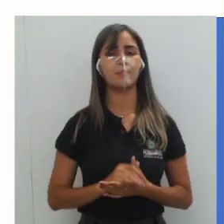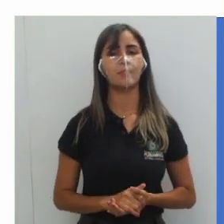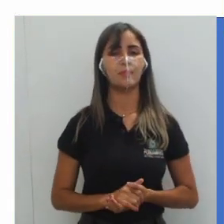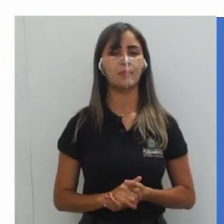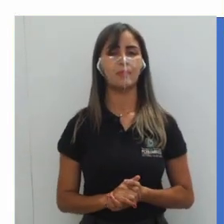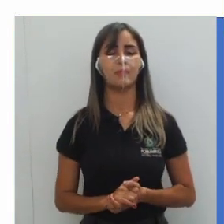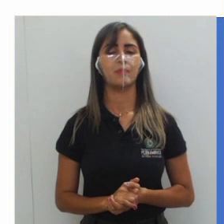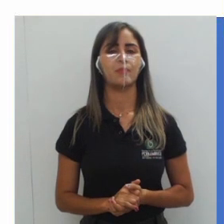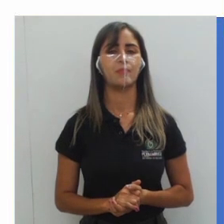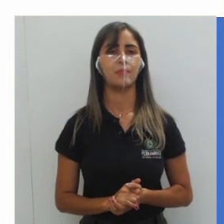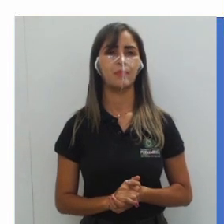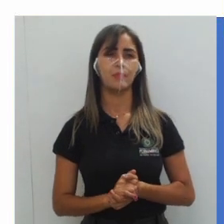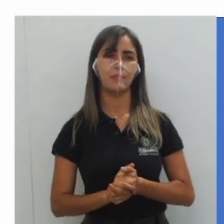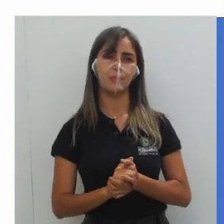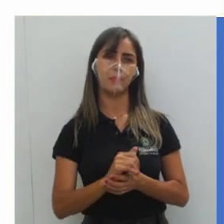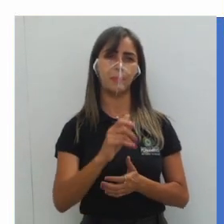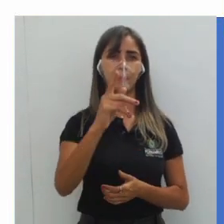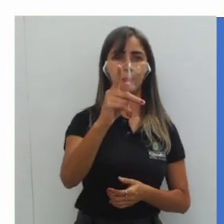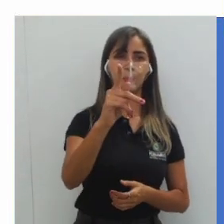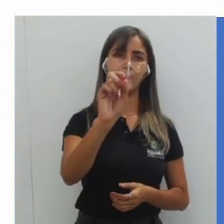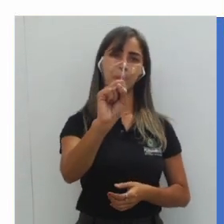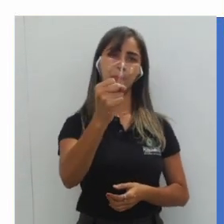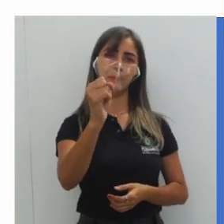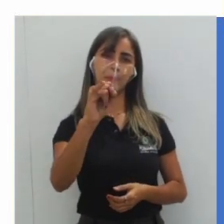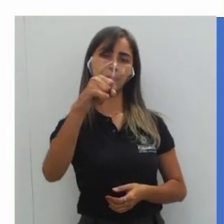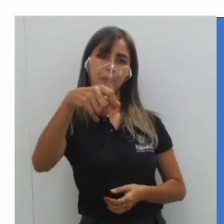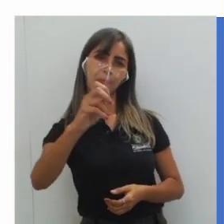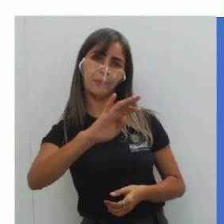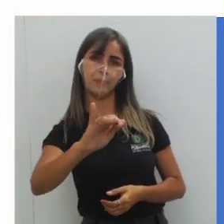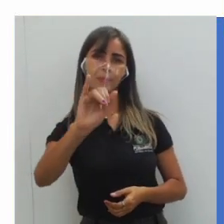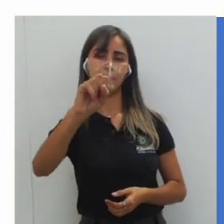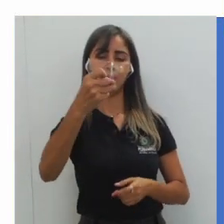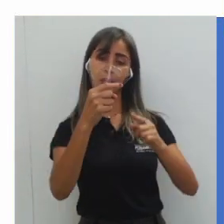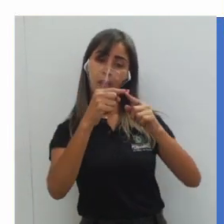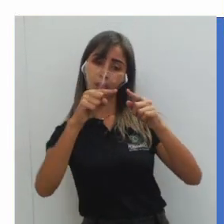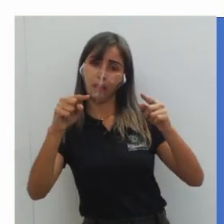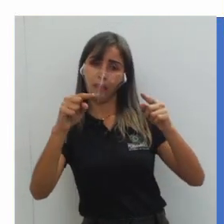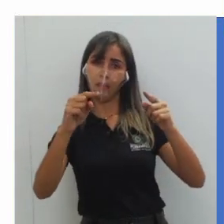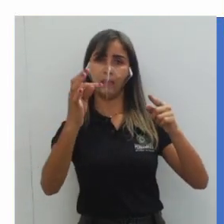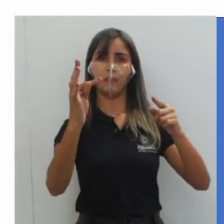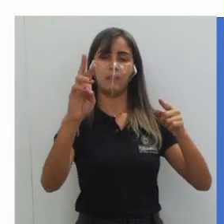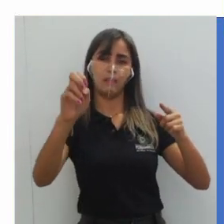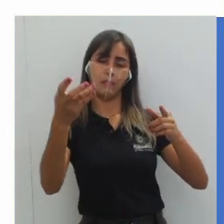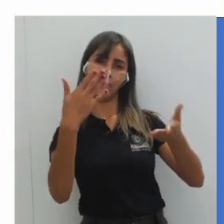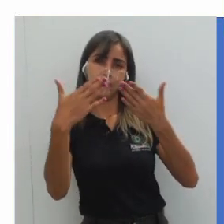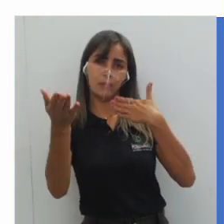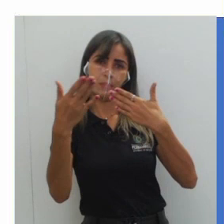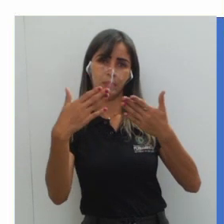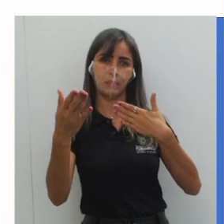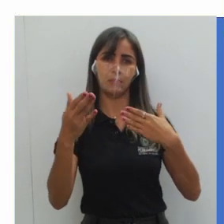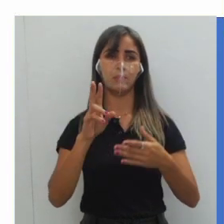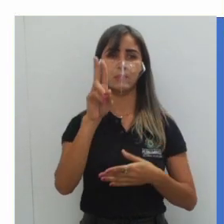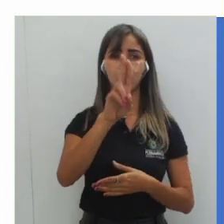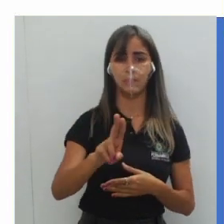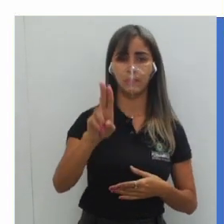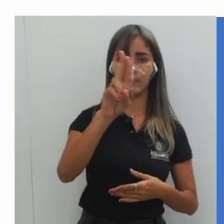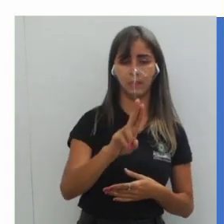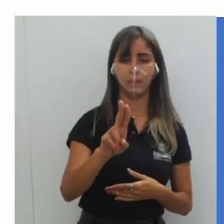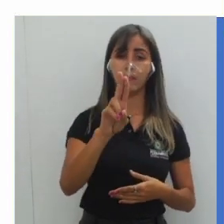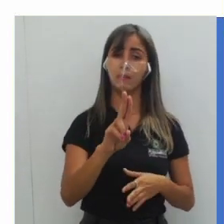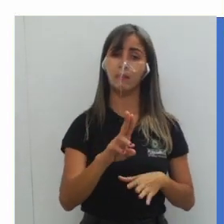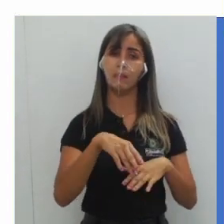esses elementos, né? Então eu tenho aí, ó, passinho is, comparativo. Qual é o comparativo que a gente usa conforme a